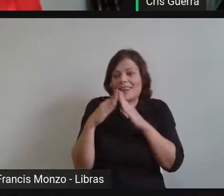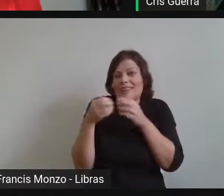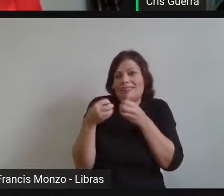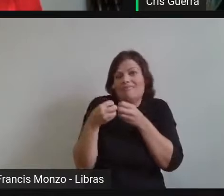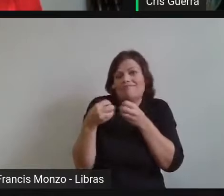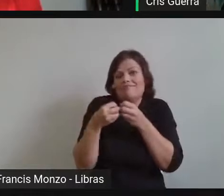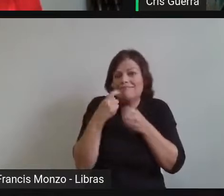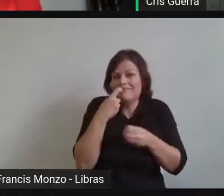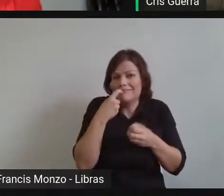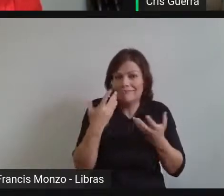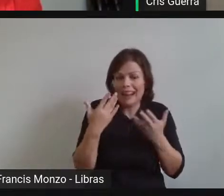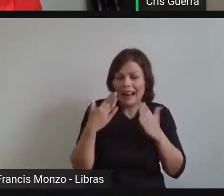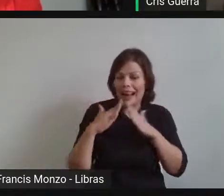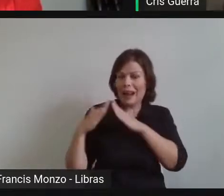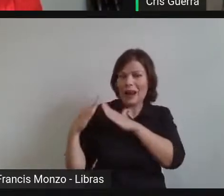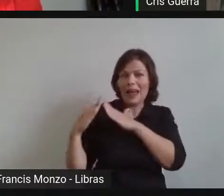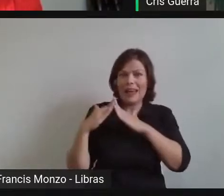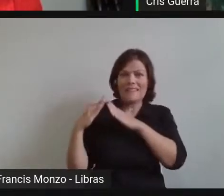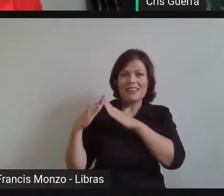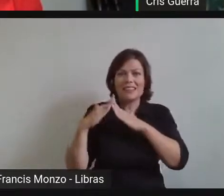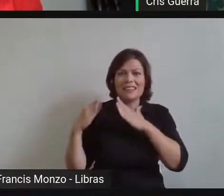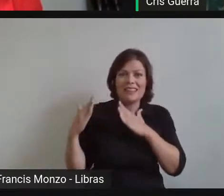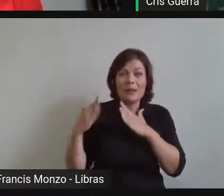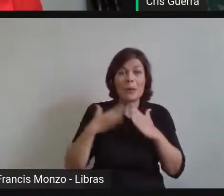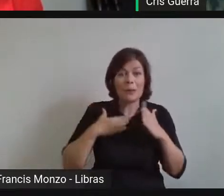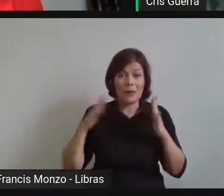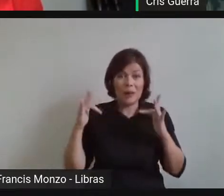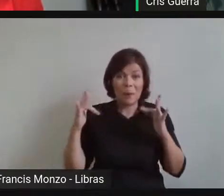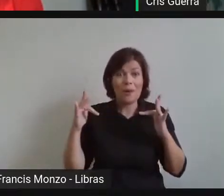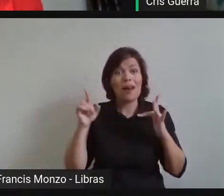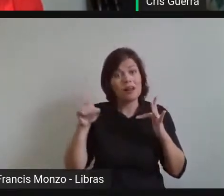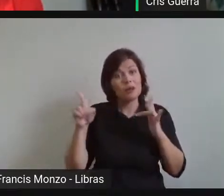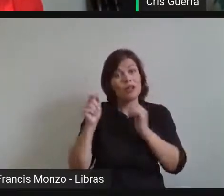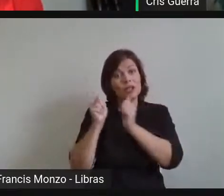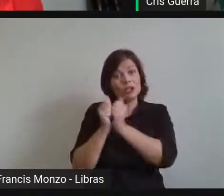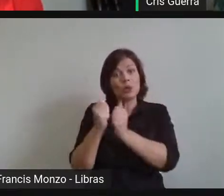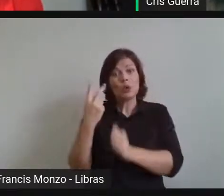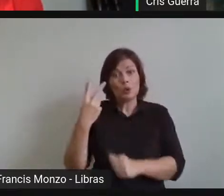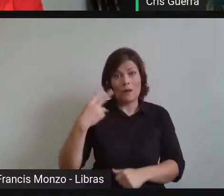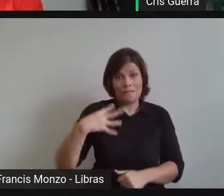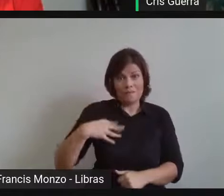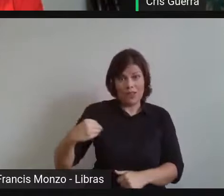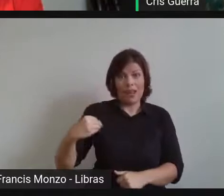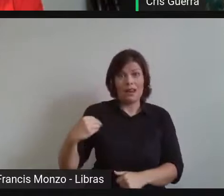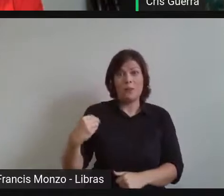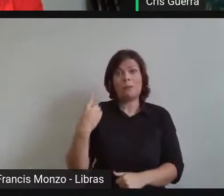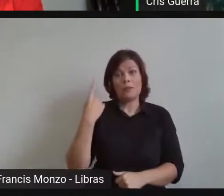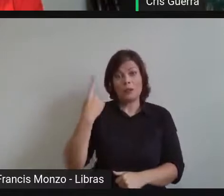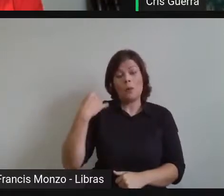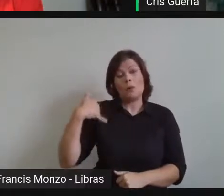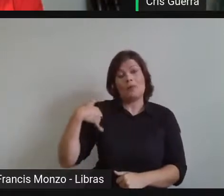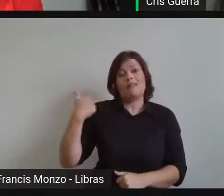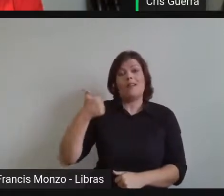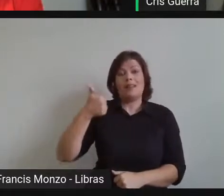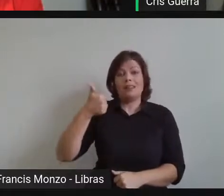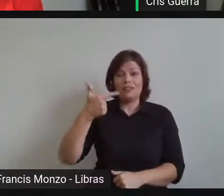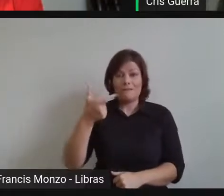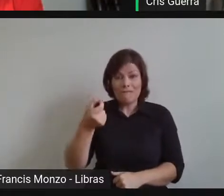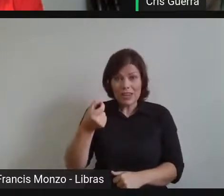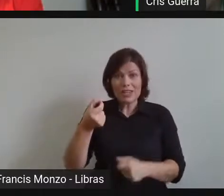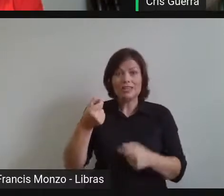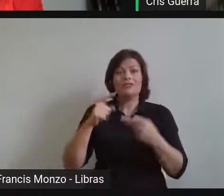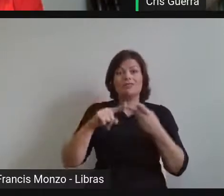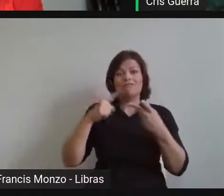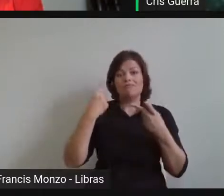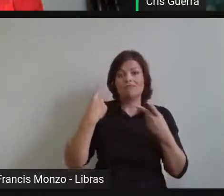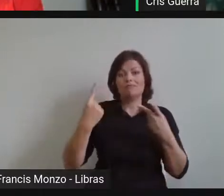entendeu? Que eu acho que é o possível para mim e para o meu namorado, que tem duas filhas, uma de 20 e uma de 15, o Francisco com quase 14, né? Aliás,